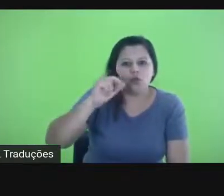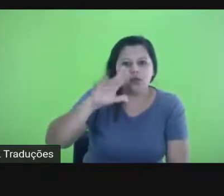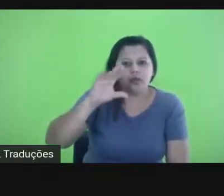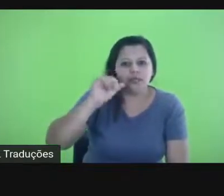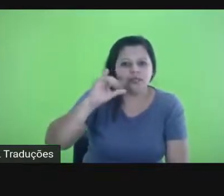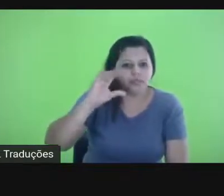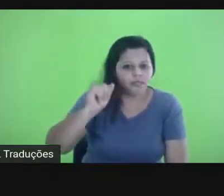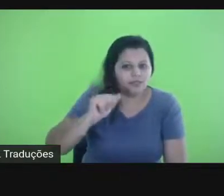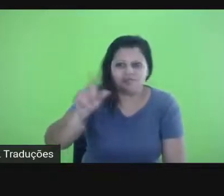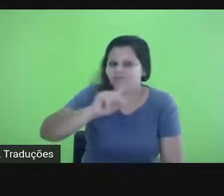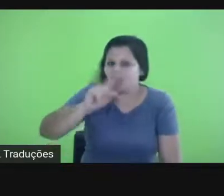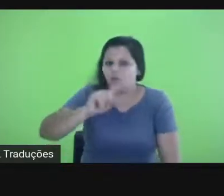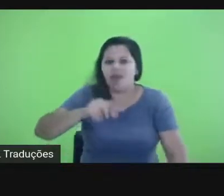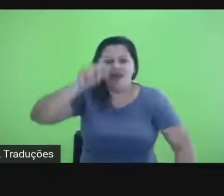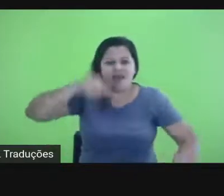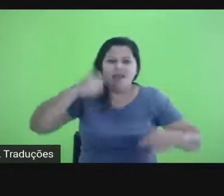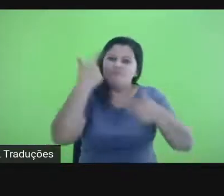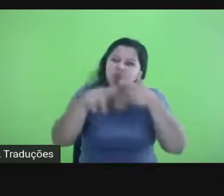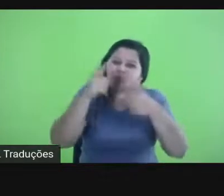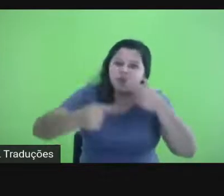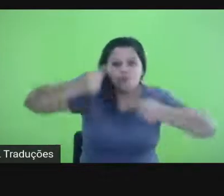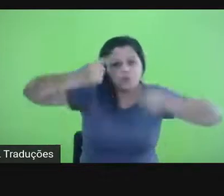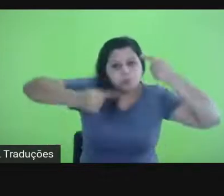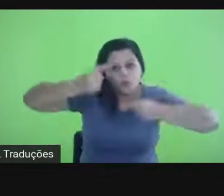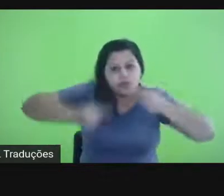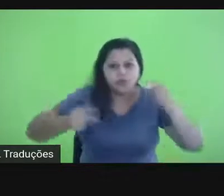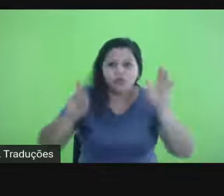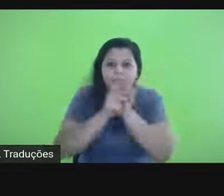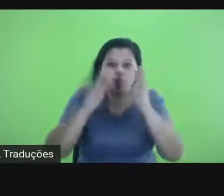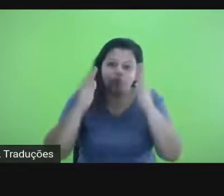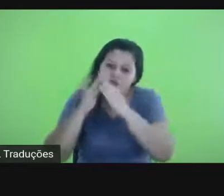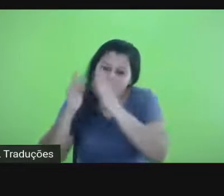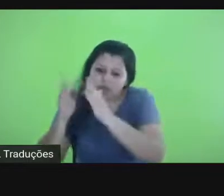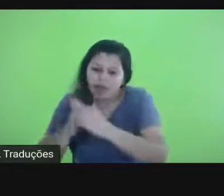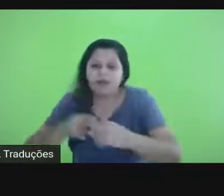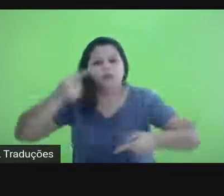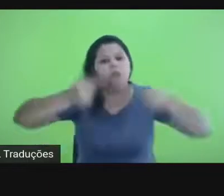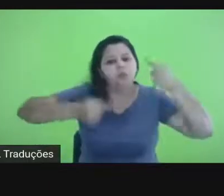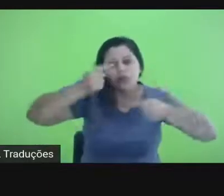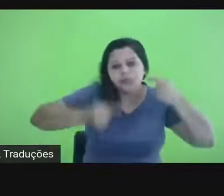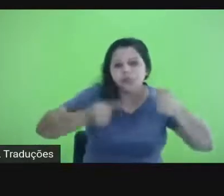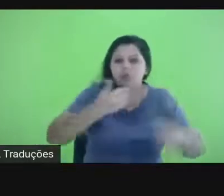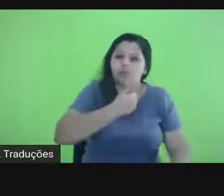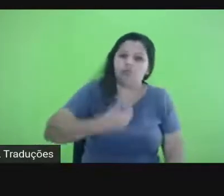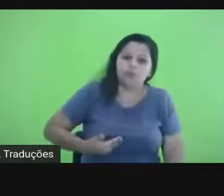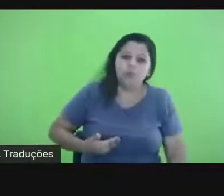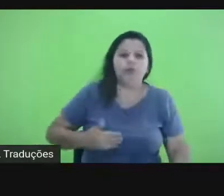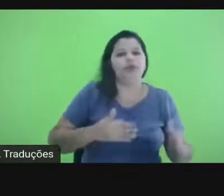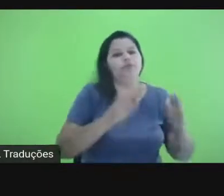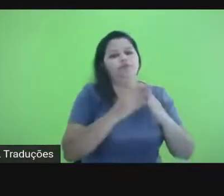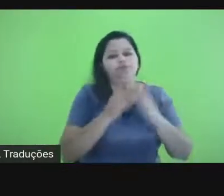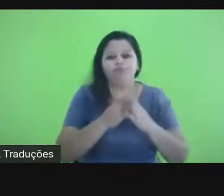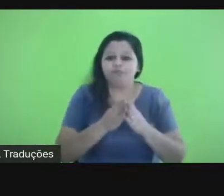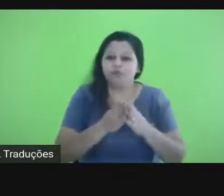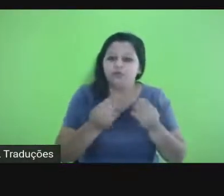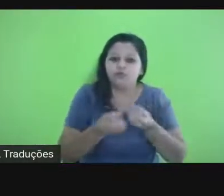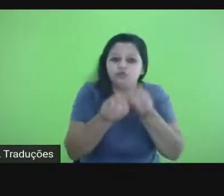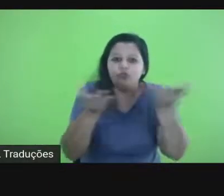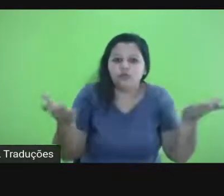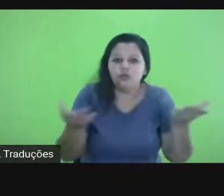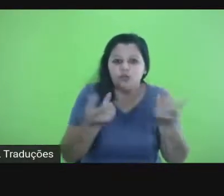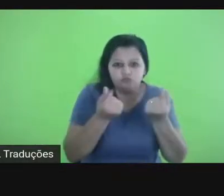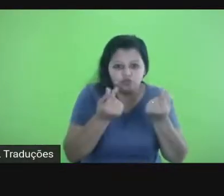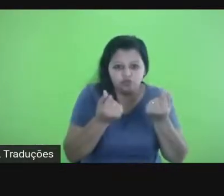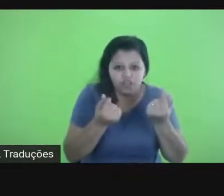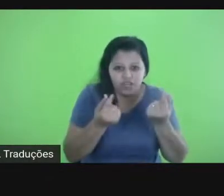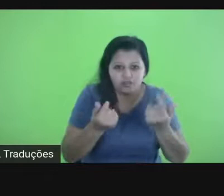políticas urbanas, habitacionais, de distribuição de renda, de mais uma série de outras coisas. Então, acho que já deu meu tempo